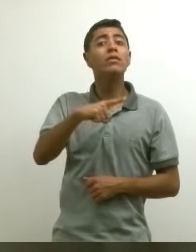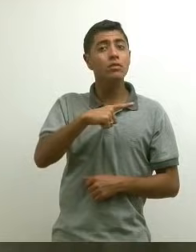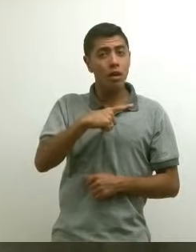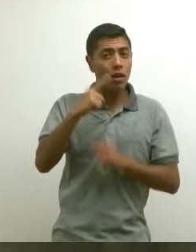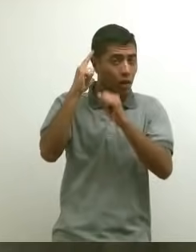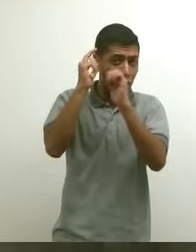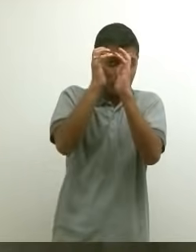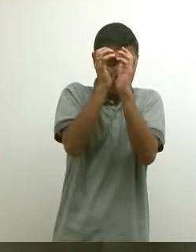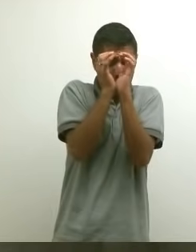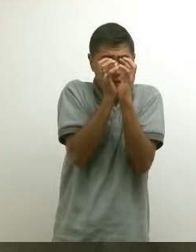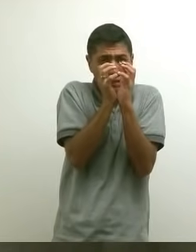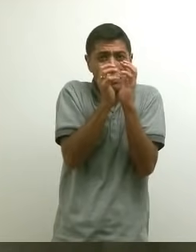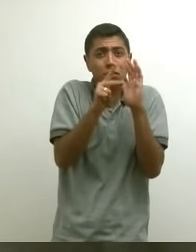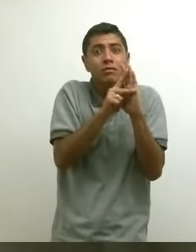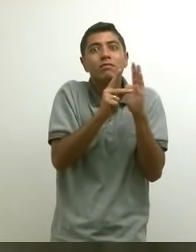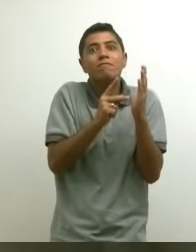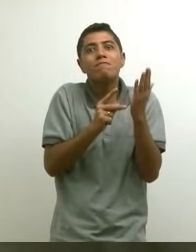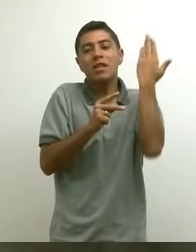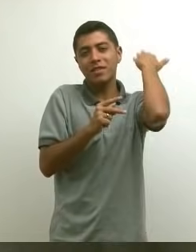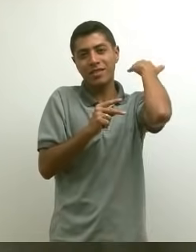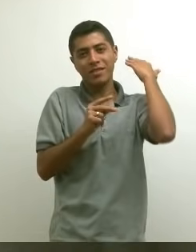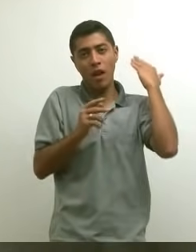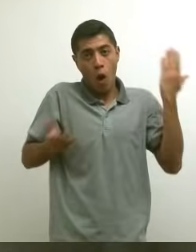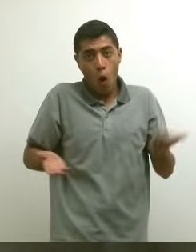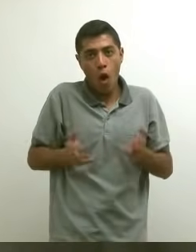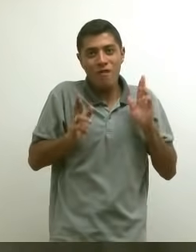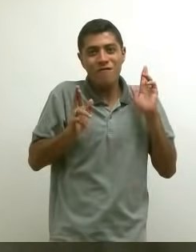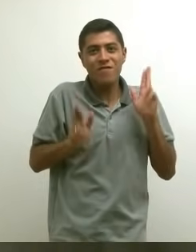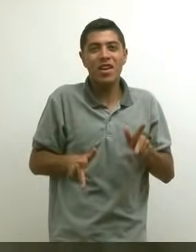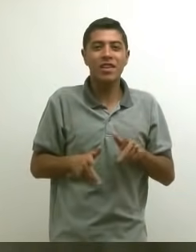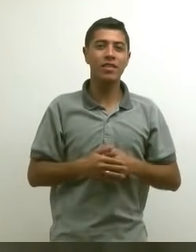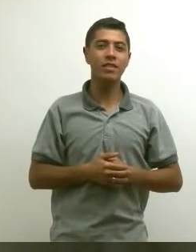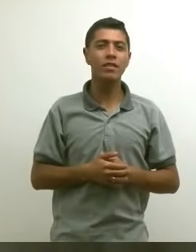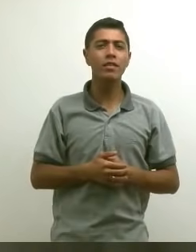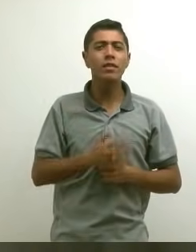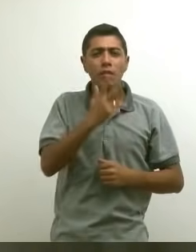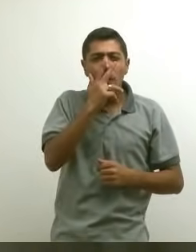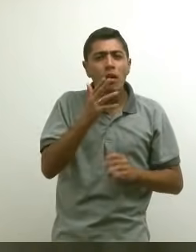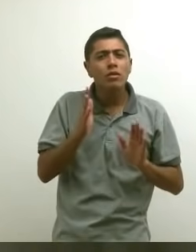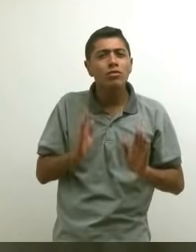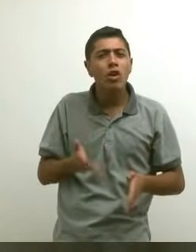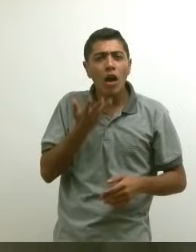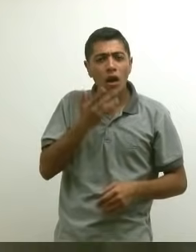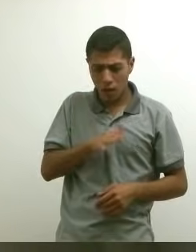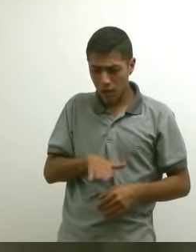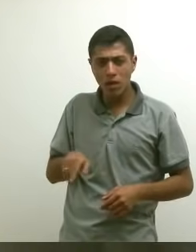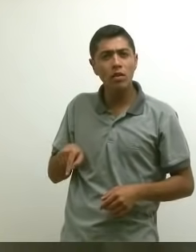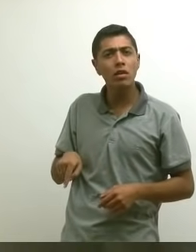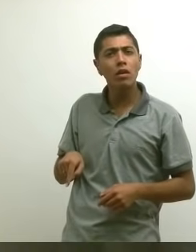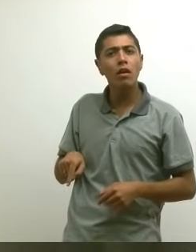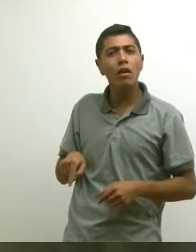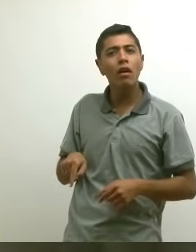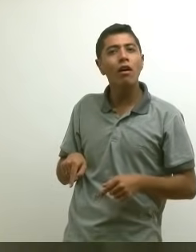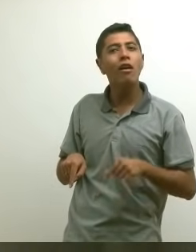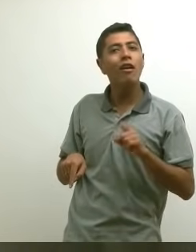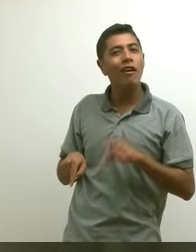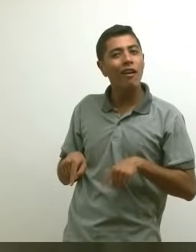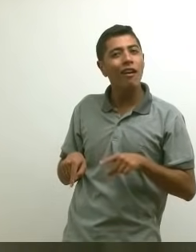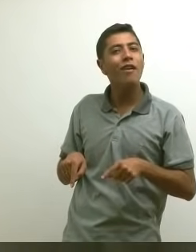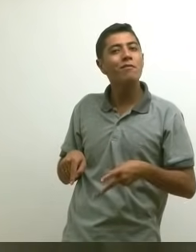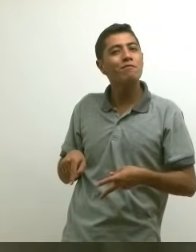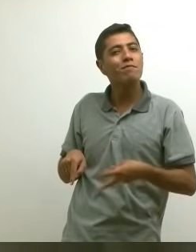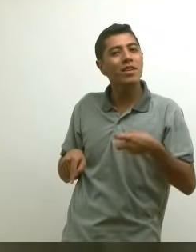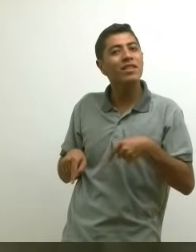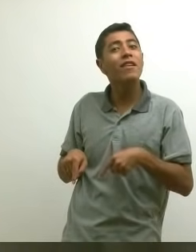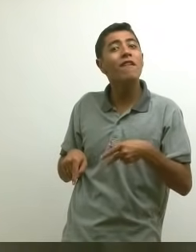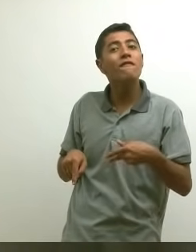do futuro depois vamos saber isso seja a criança antecipa milhões de anos de evolução do que vai acontecendo esse é um dado muito